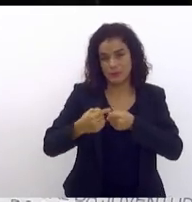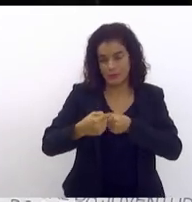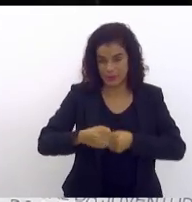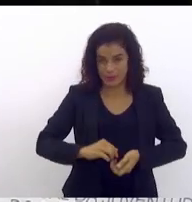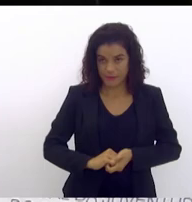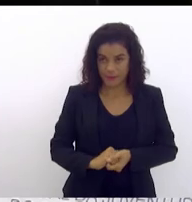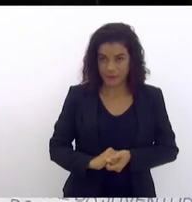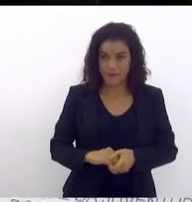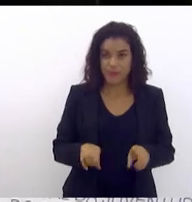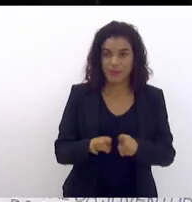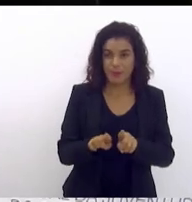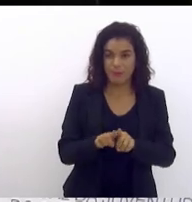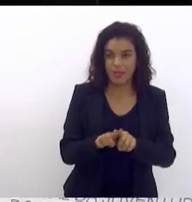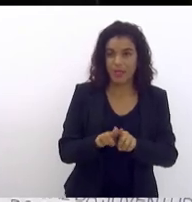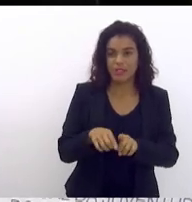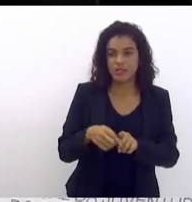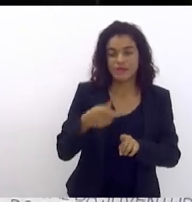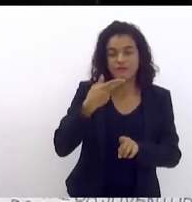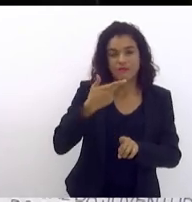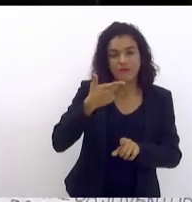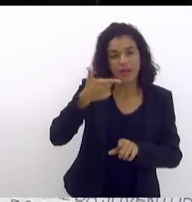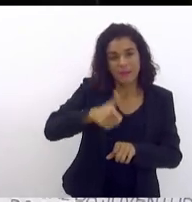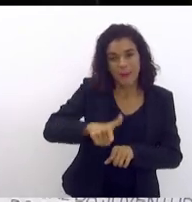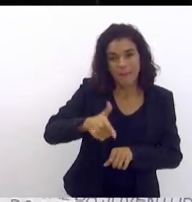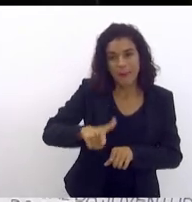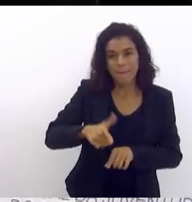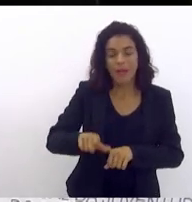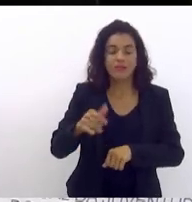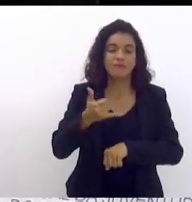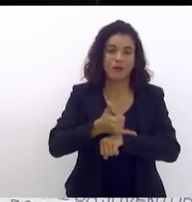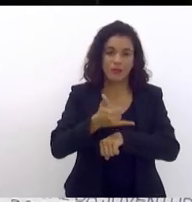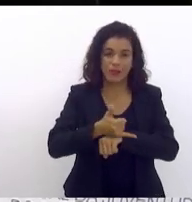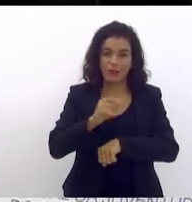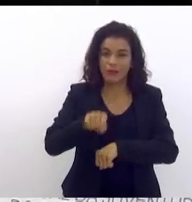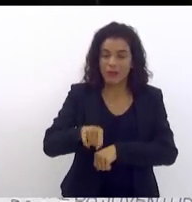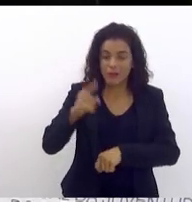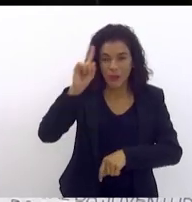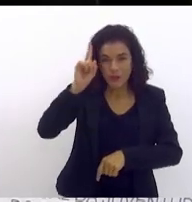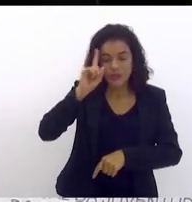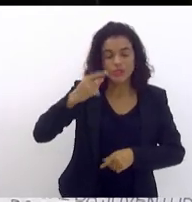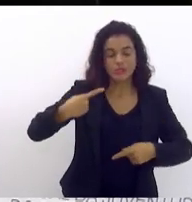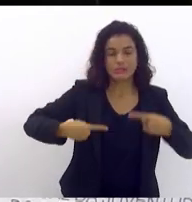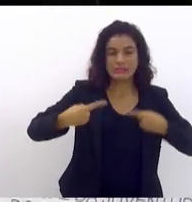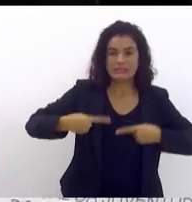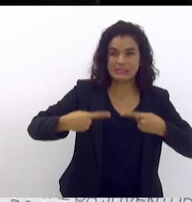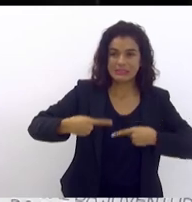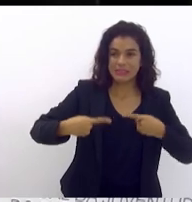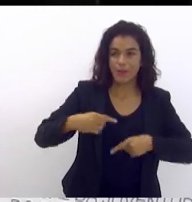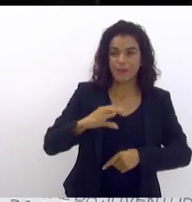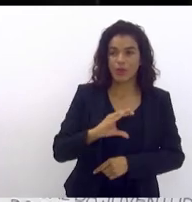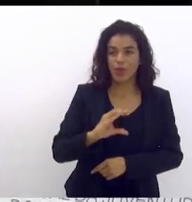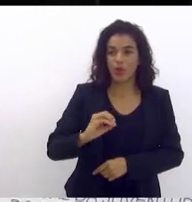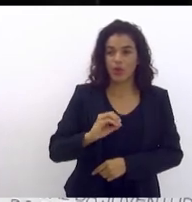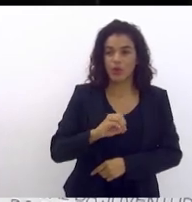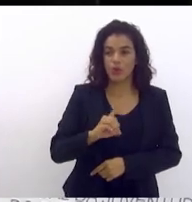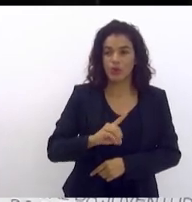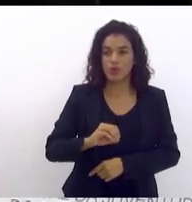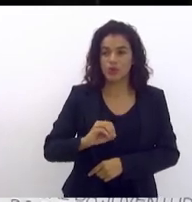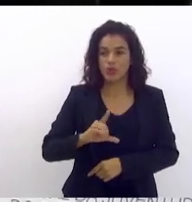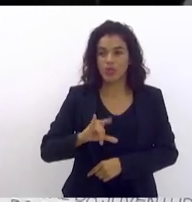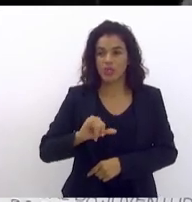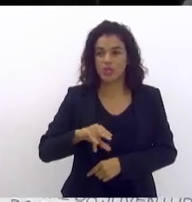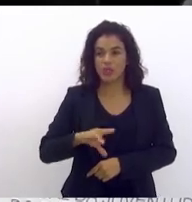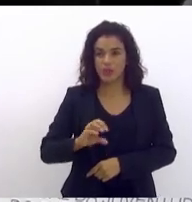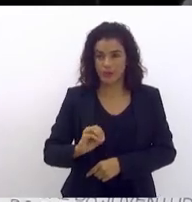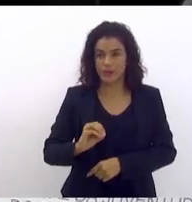disso um grande lema que a gente tem hoje na cidade de Volta Redonda e que a gente vem debatendo todos os dias e aí kolino eh eu reforço depois quero dar uma